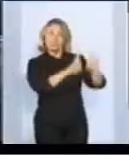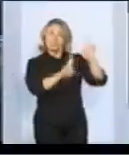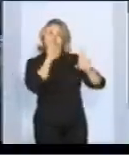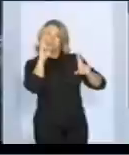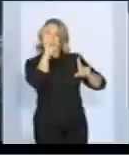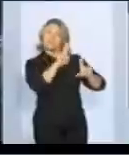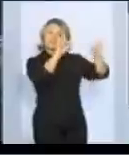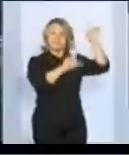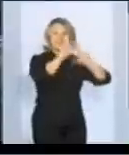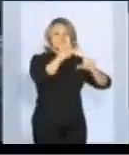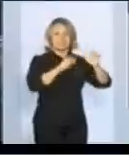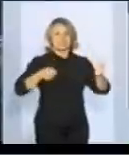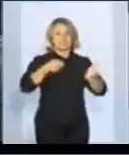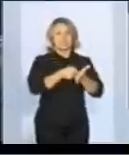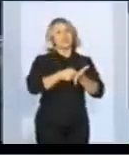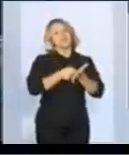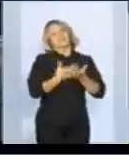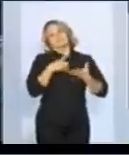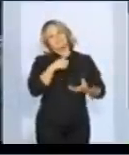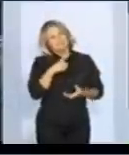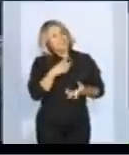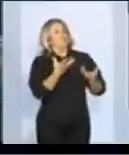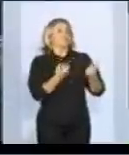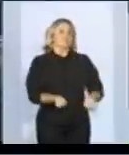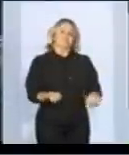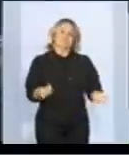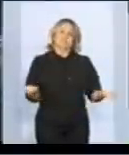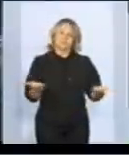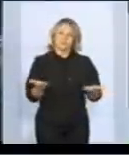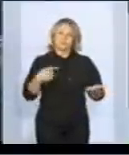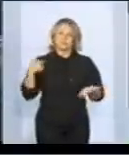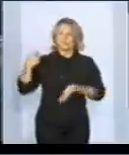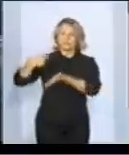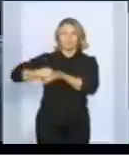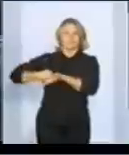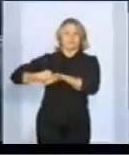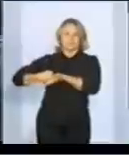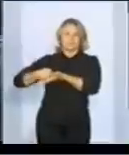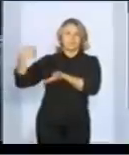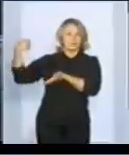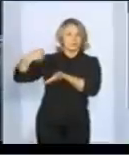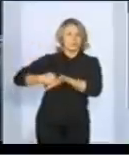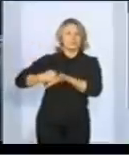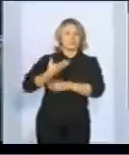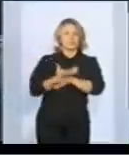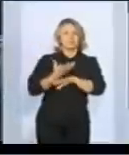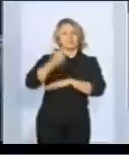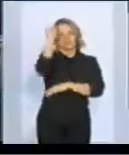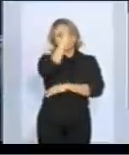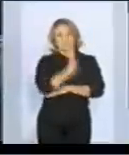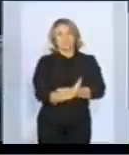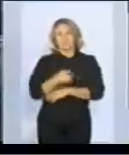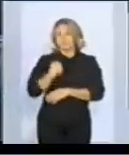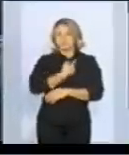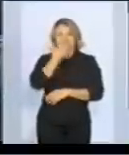aceitar de certa forma o que é imposto, o que é definido como conteúdo nacional, que nós não sabemos exatamente